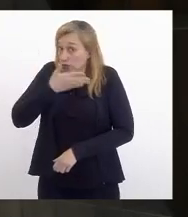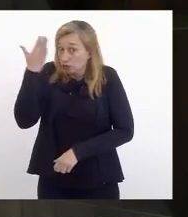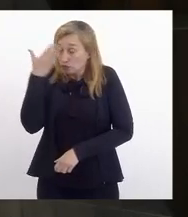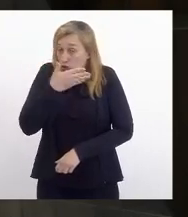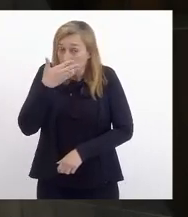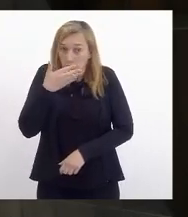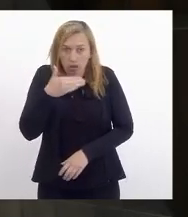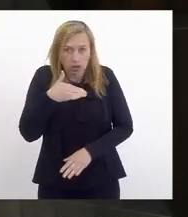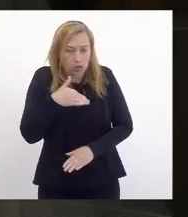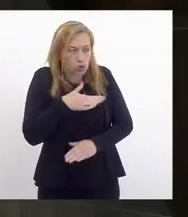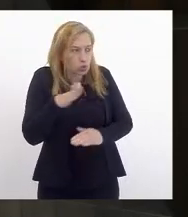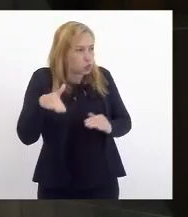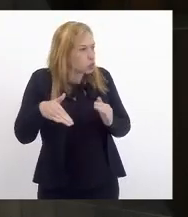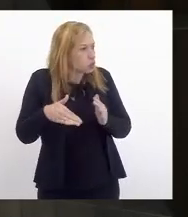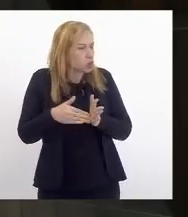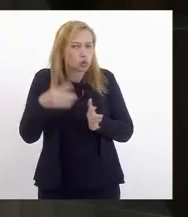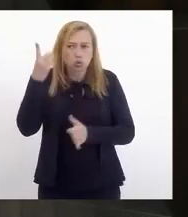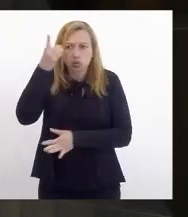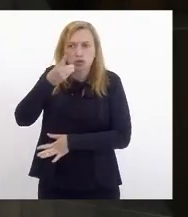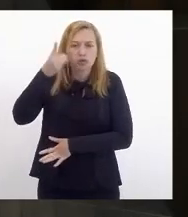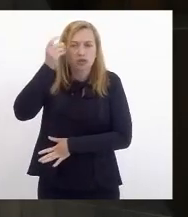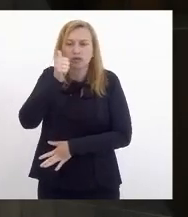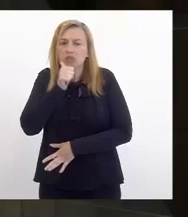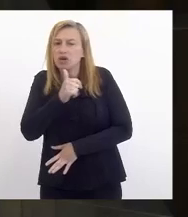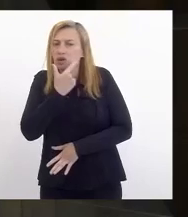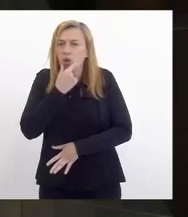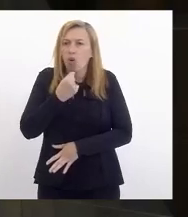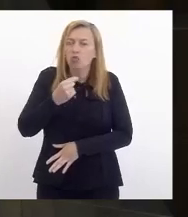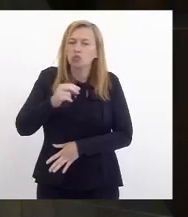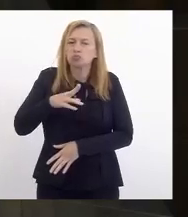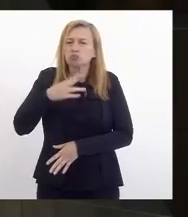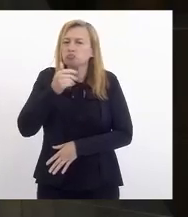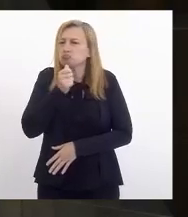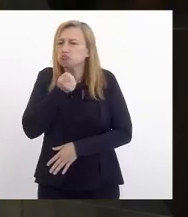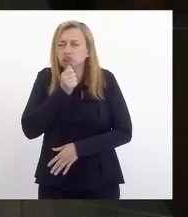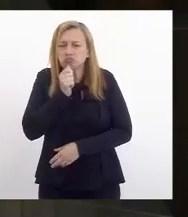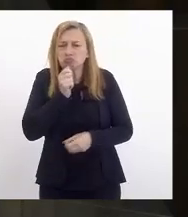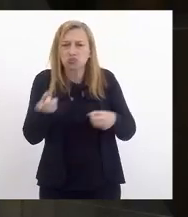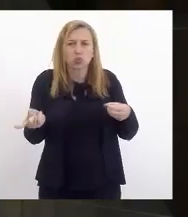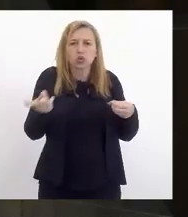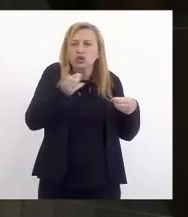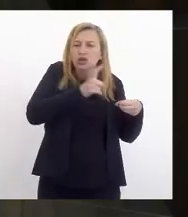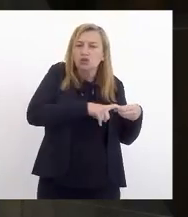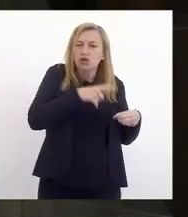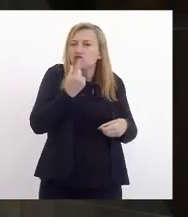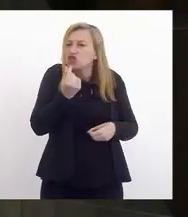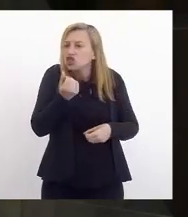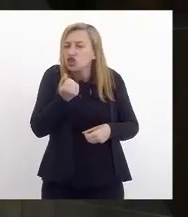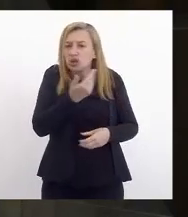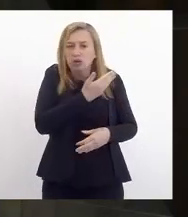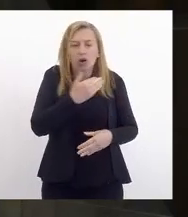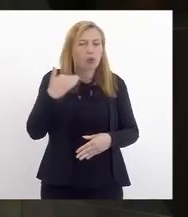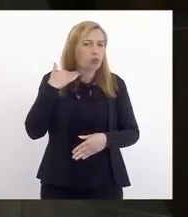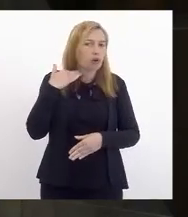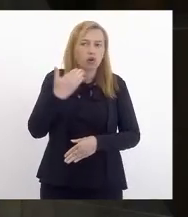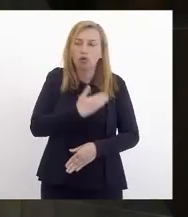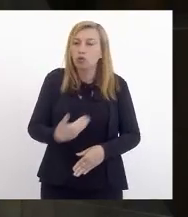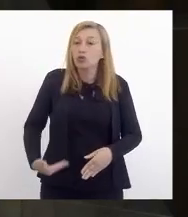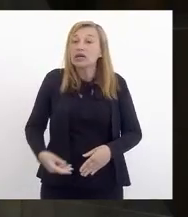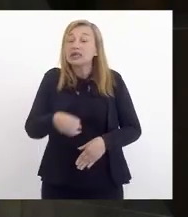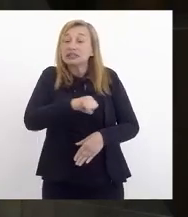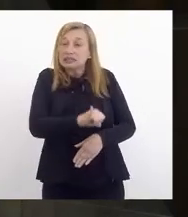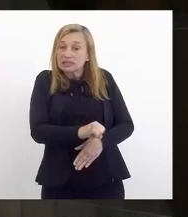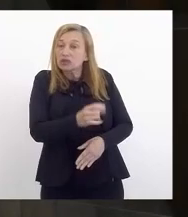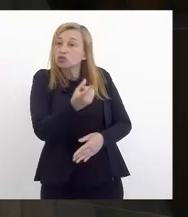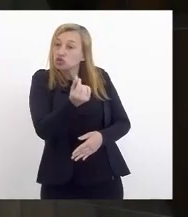e senhores deputados, ninguém devolver dinheiro ao cofre público se esse dinheiro